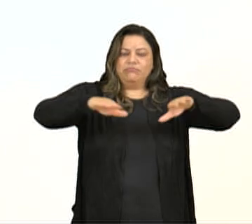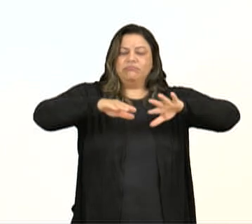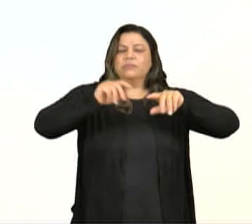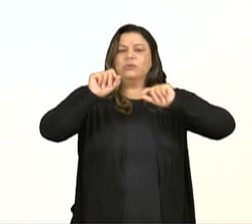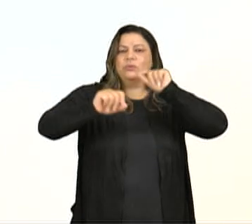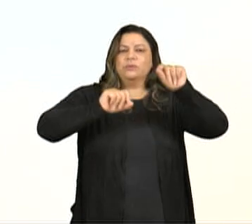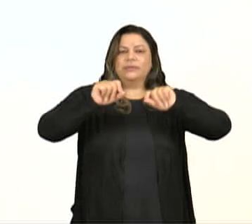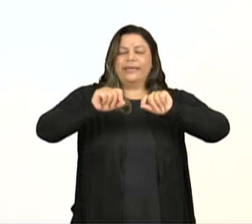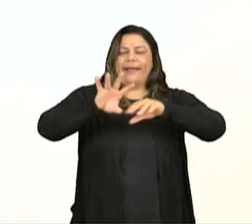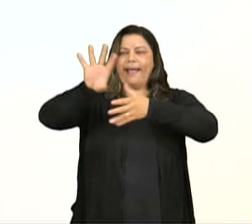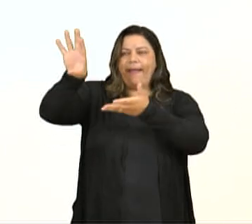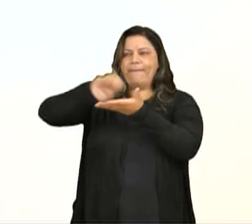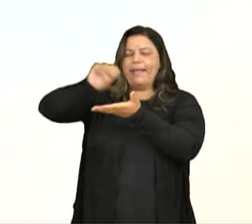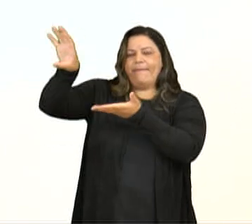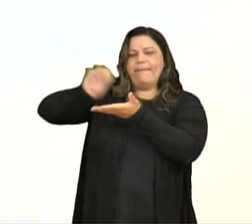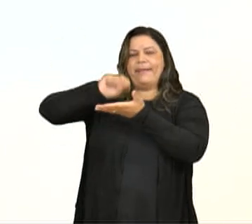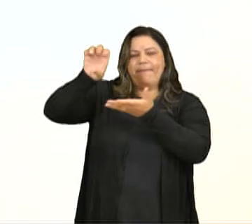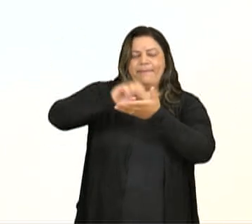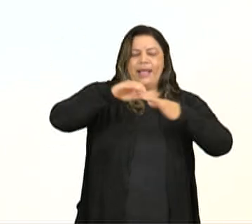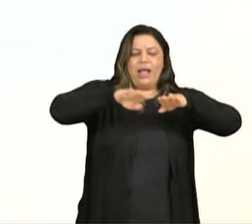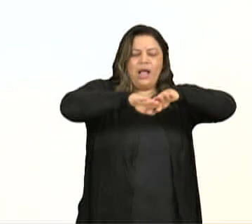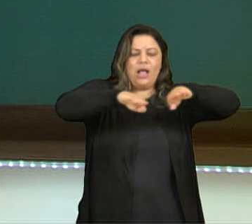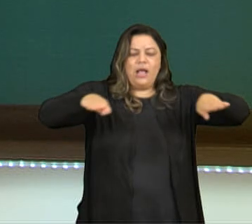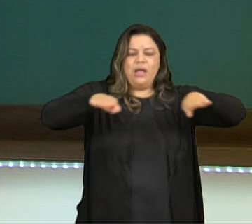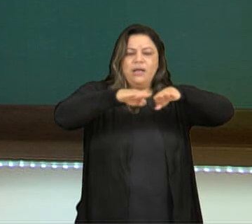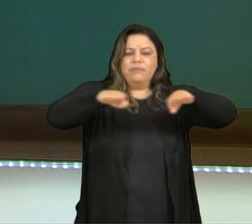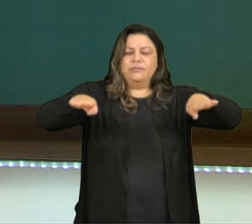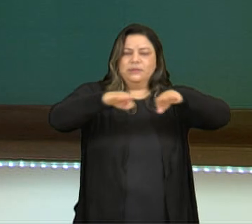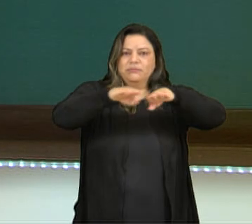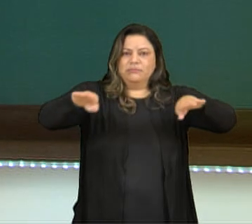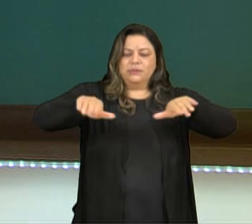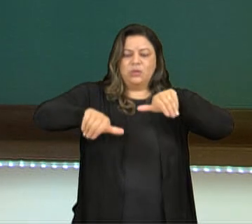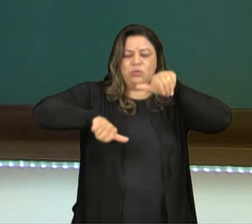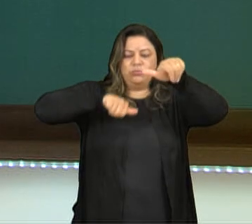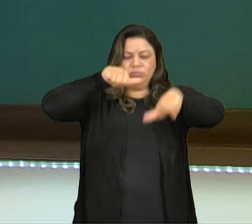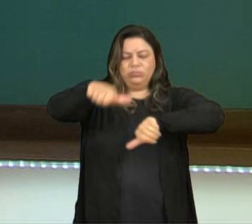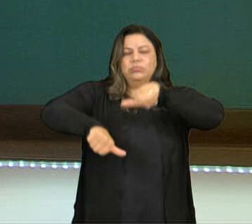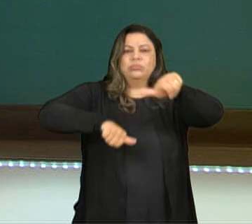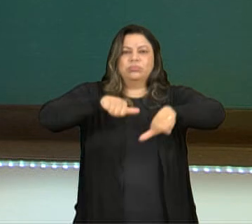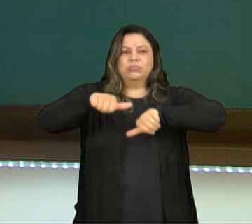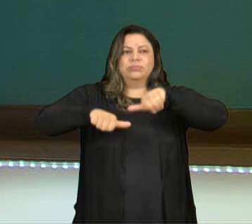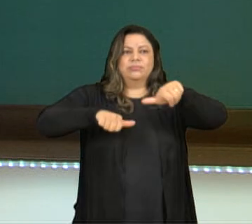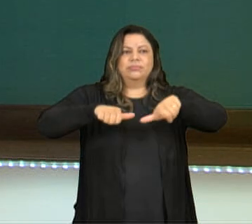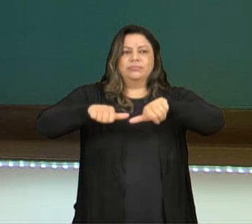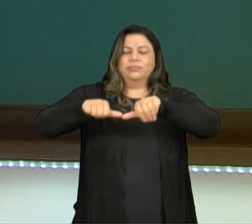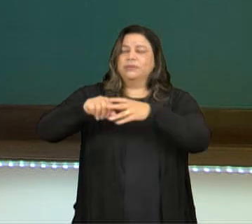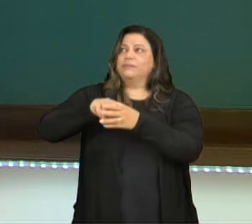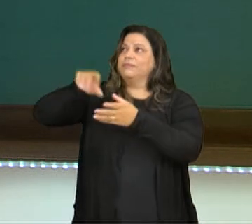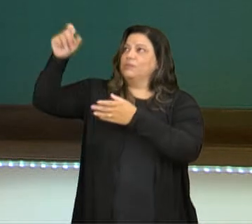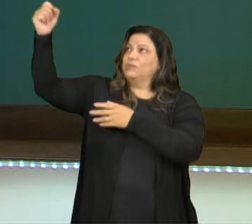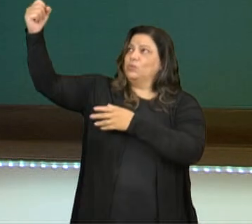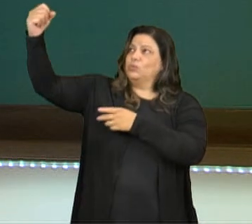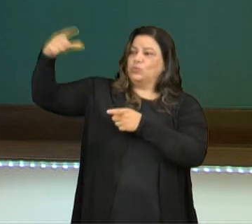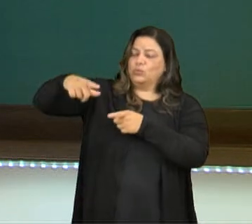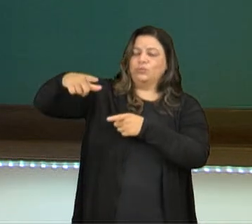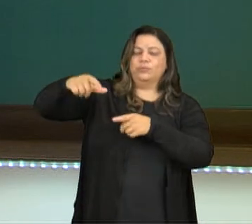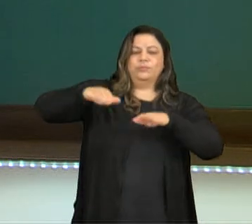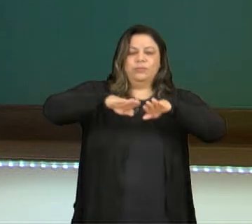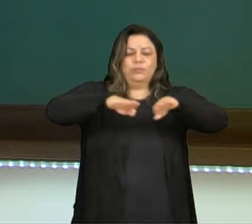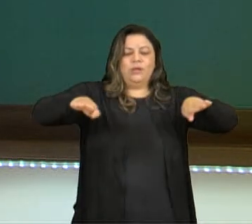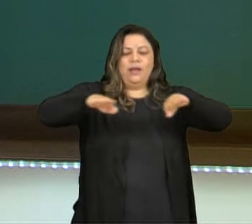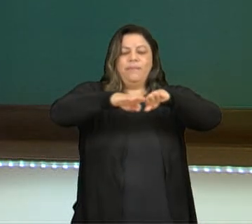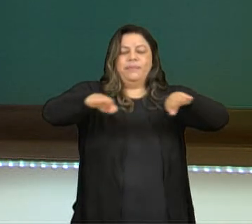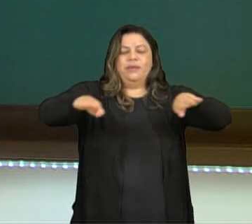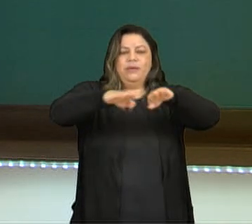captação ali da energia solar e a conversão para ser utilizada nas atividades da sociedade também, e é também